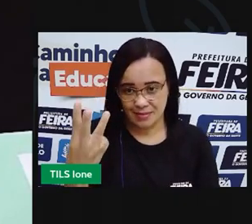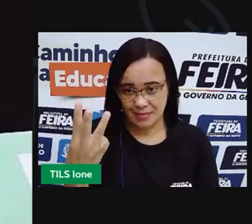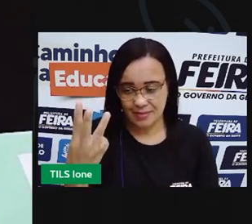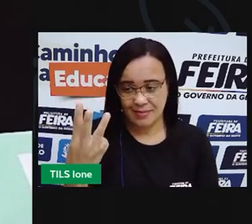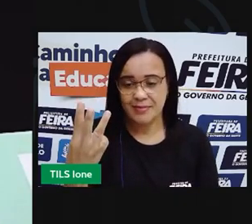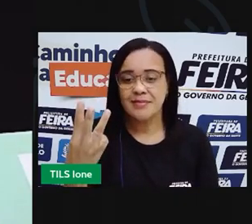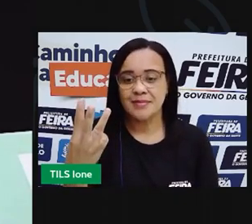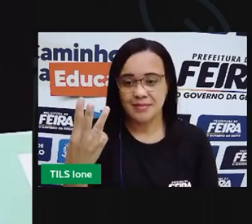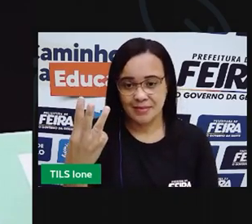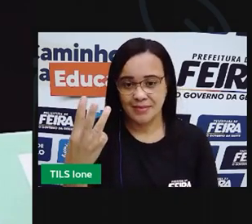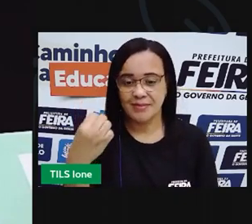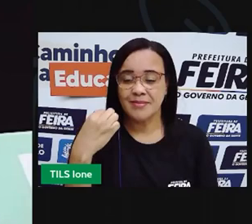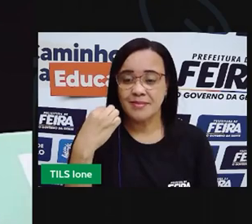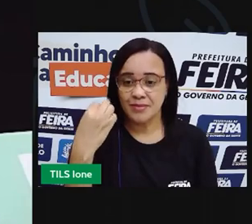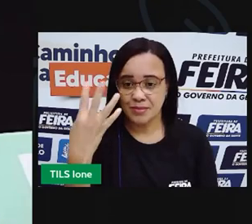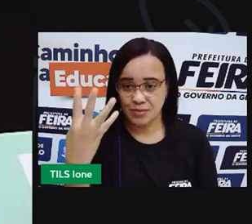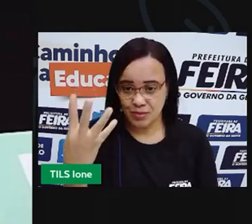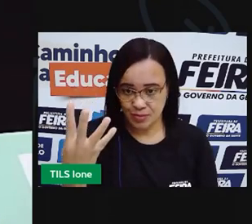três,